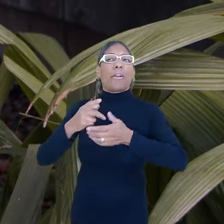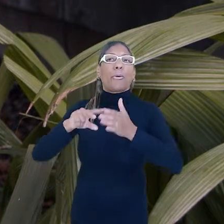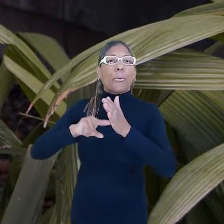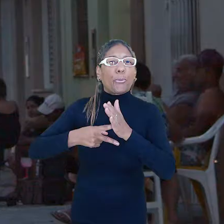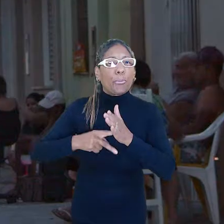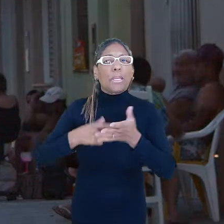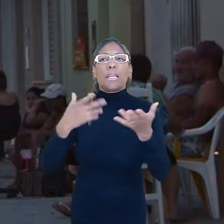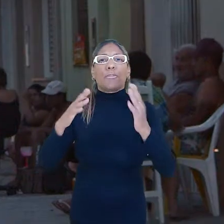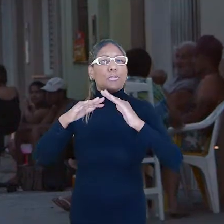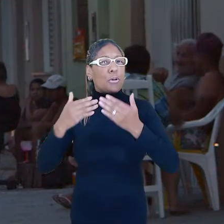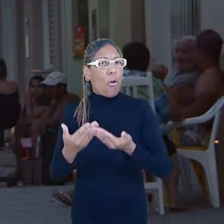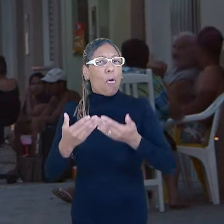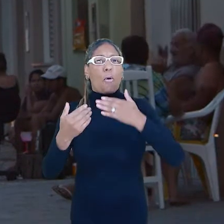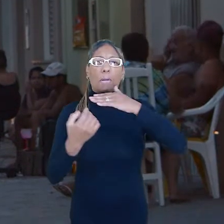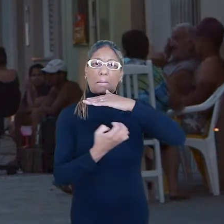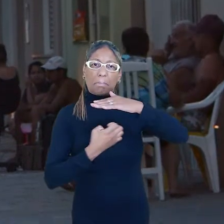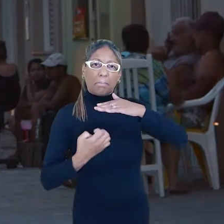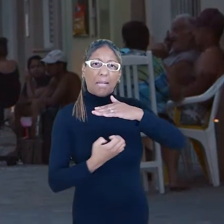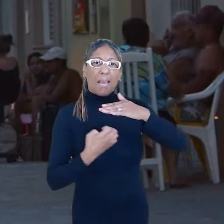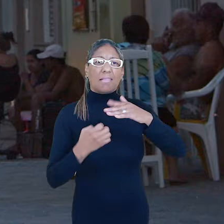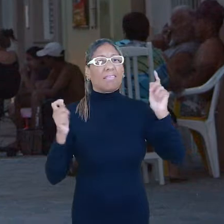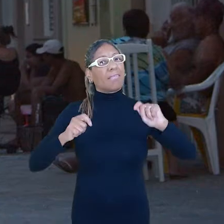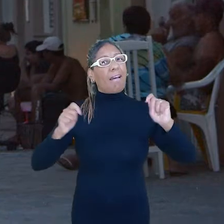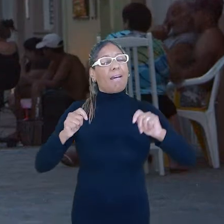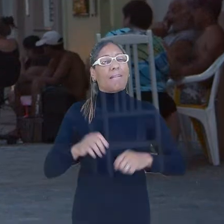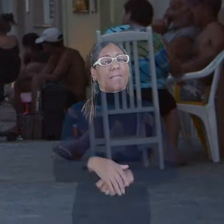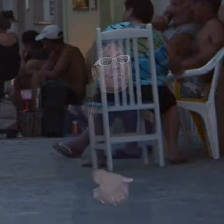para condomínios, para escolas, para empresas.